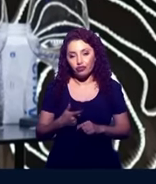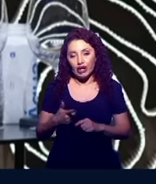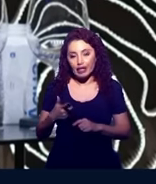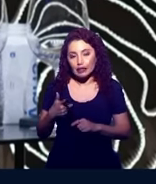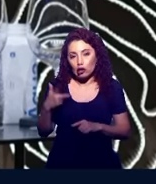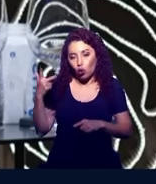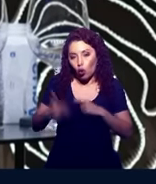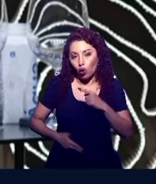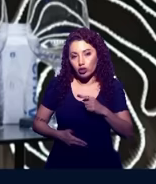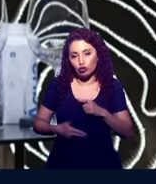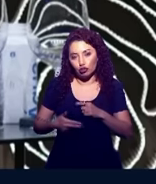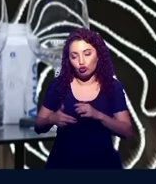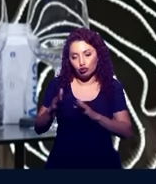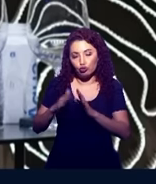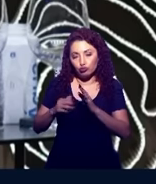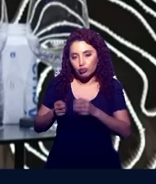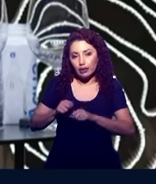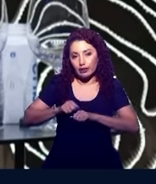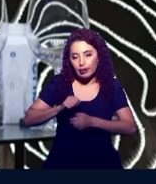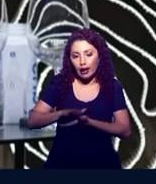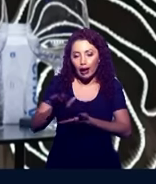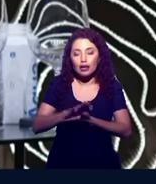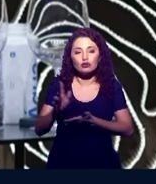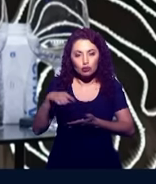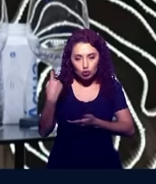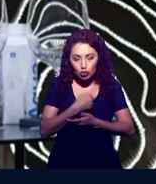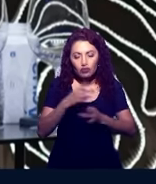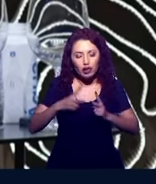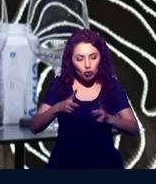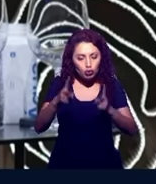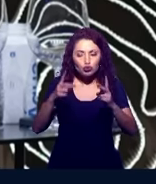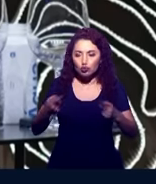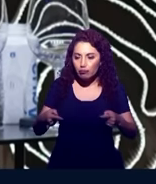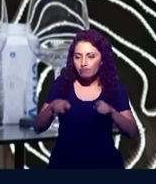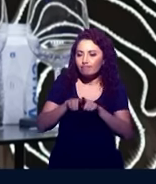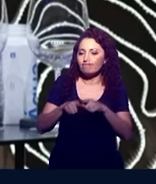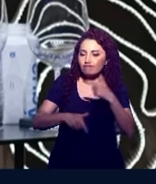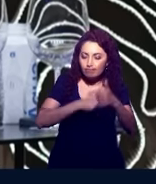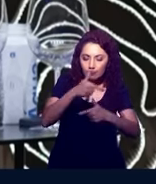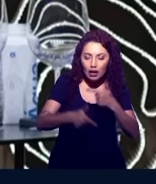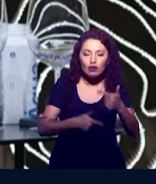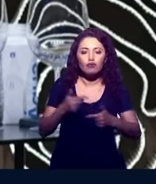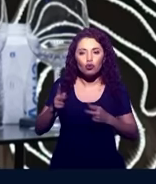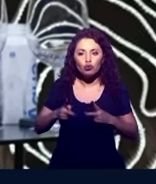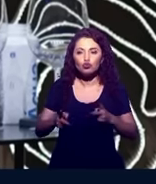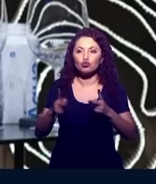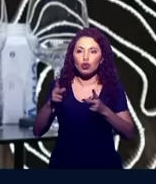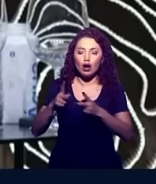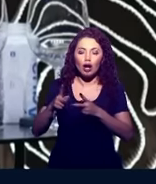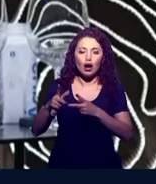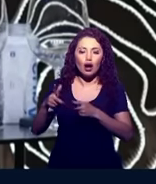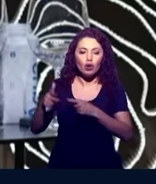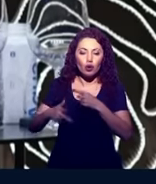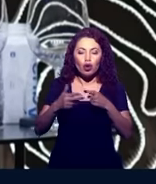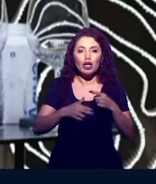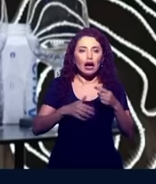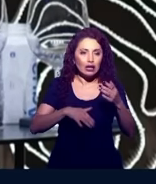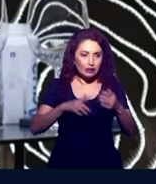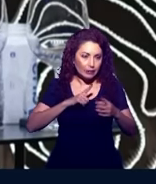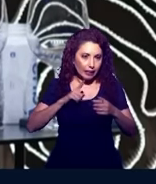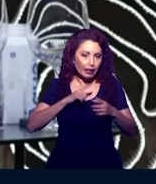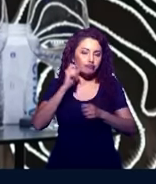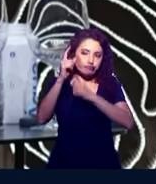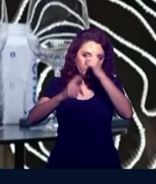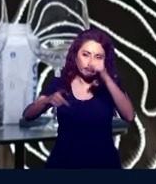vamos continuar trabalhando em parceria para continuar esse ciclo de cortes quero crer que o mundo que tá nos atrapalhando um pouco